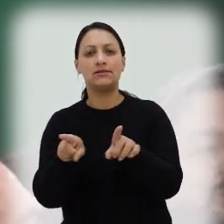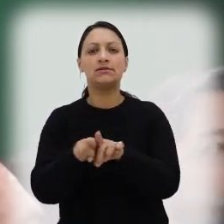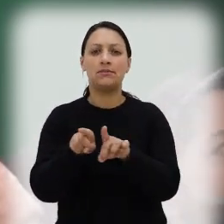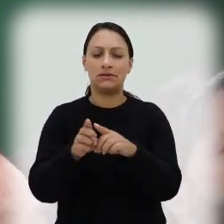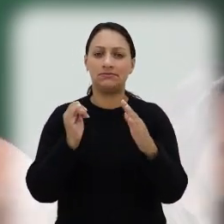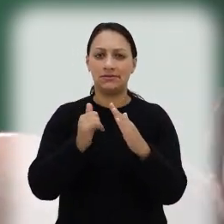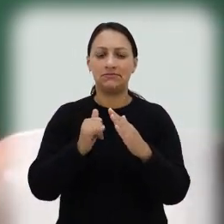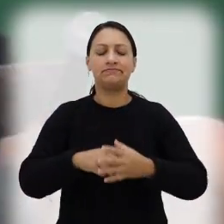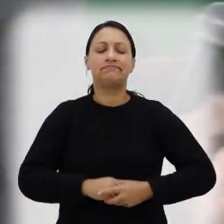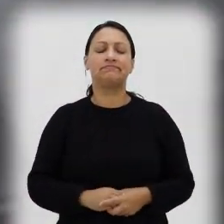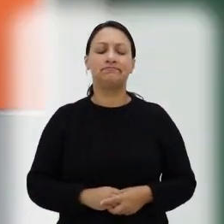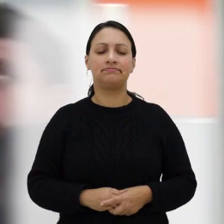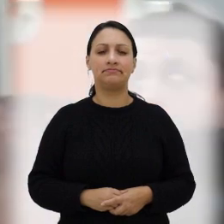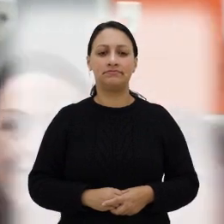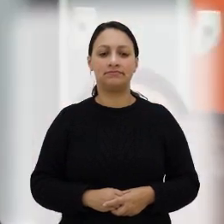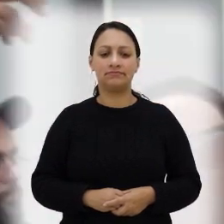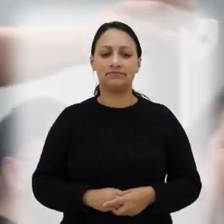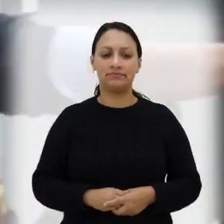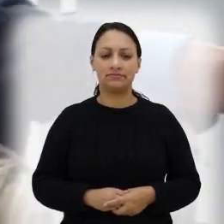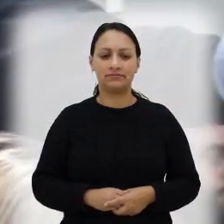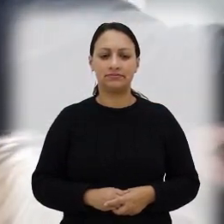Go.